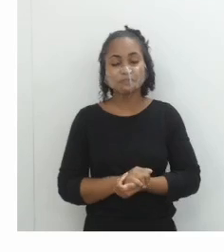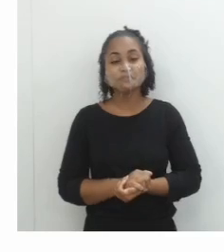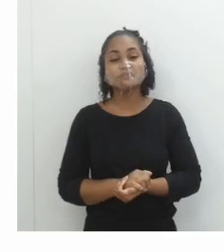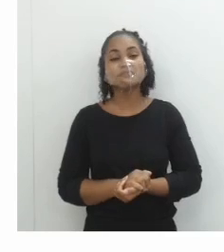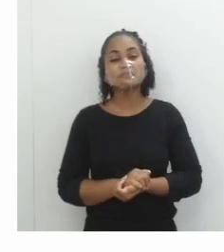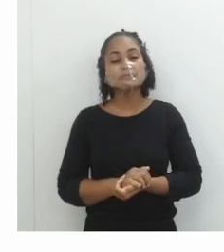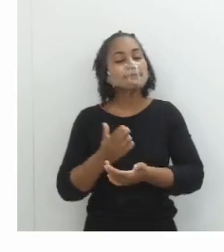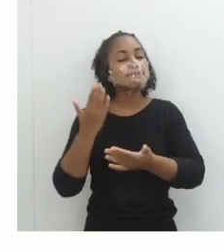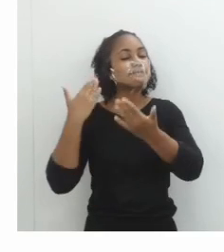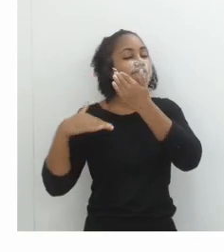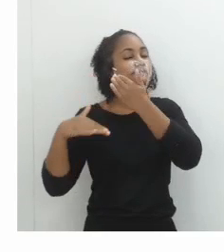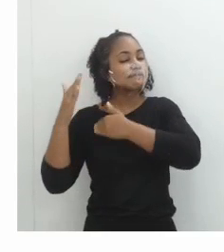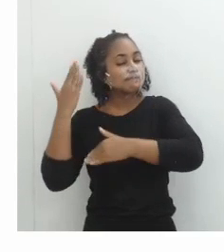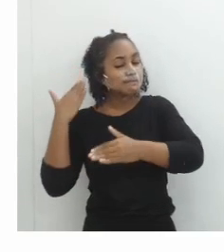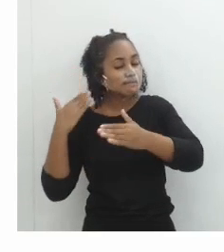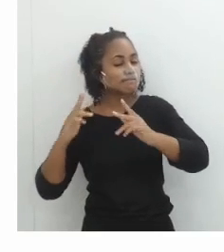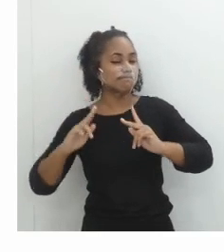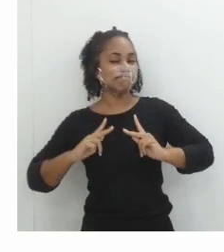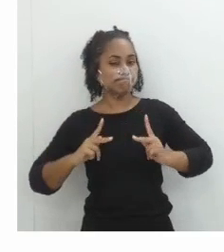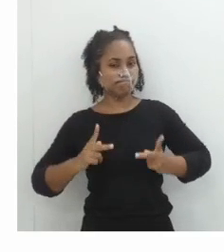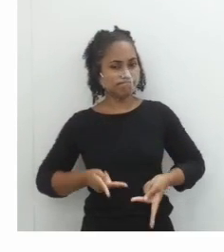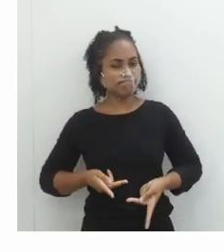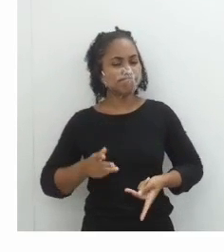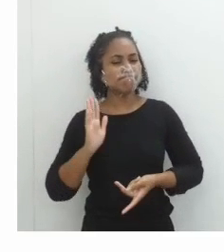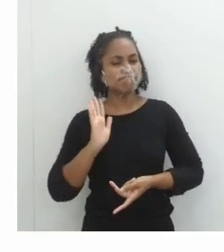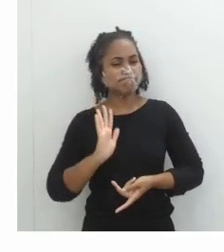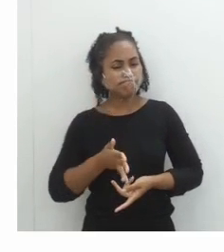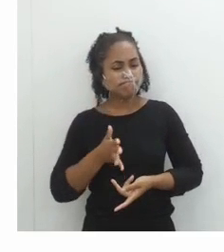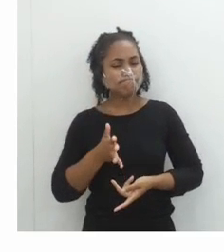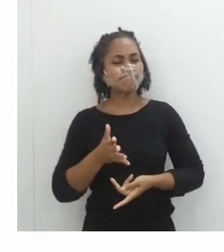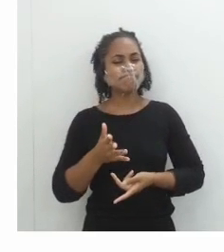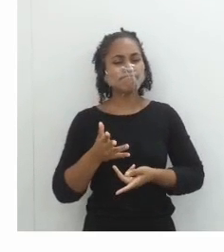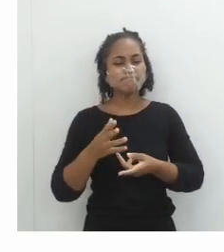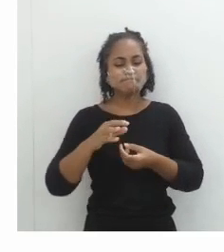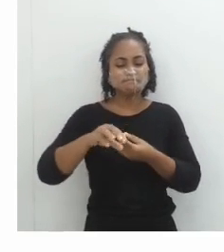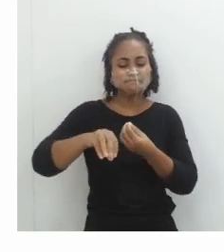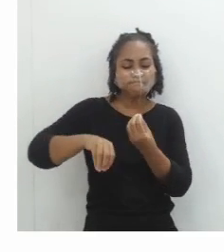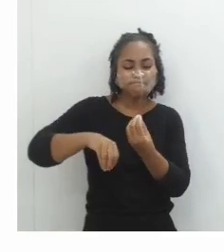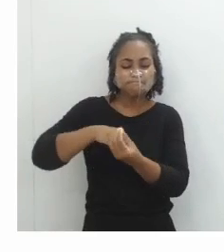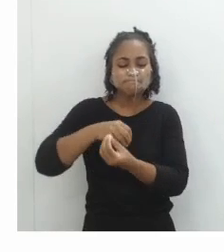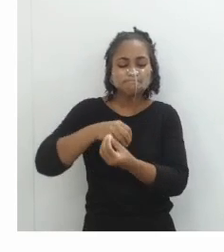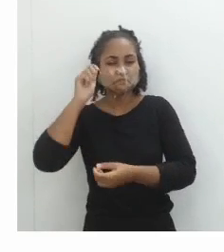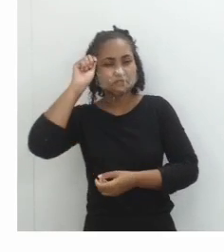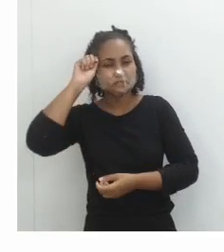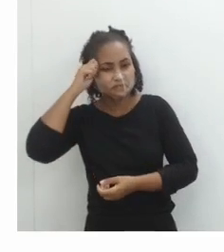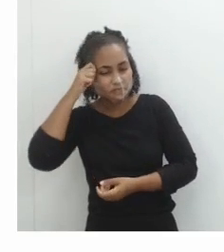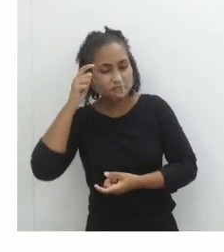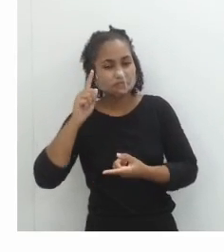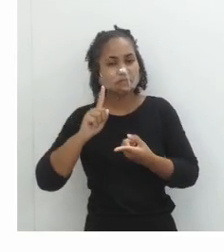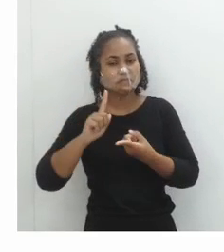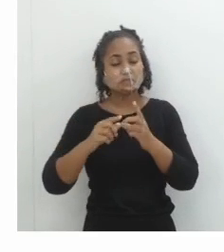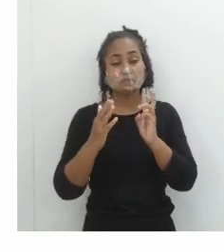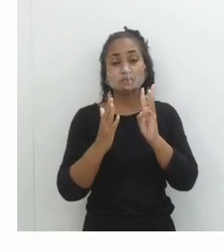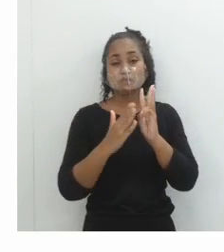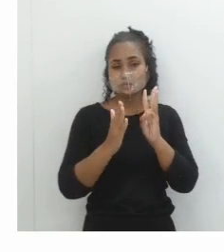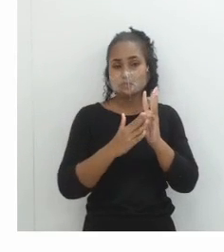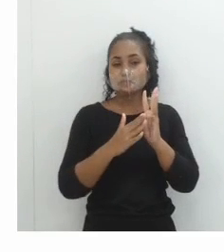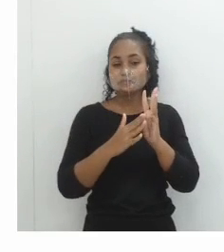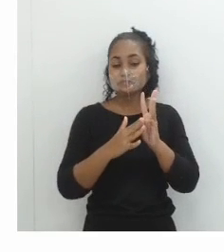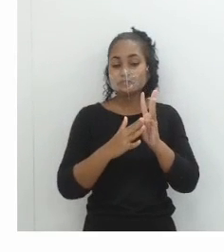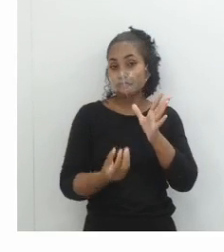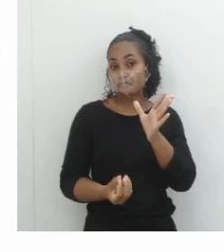nossos ancestrais, nossos antepassados, toda aquela miscelânea do povo africano e do povo indígena que nos